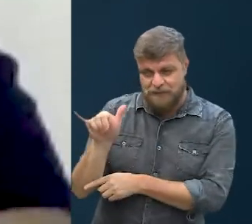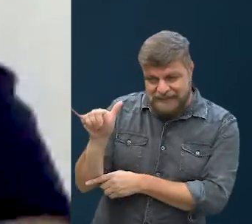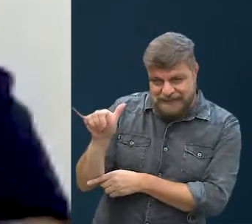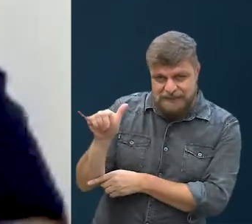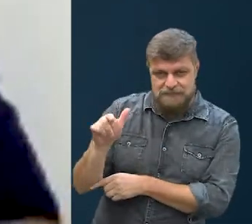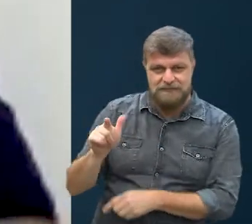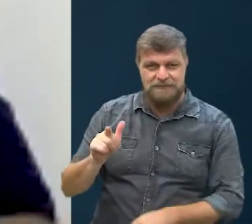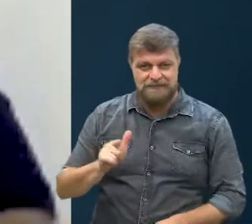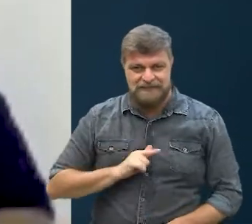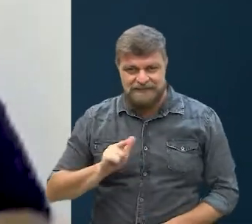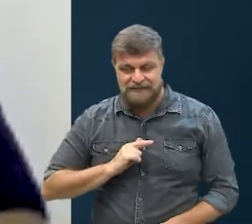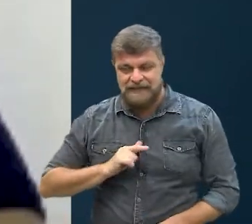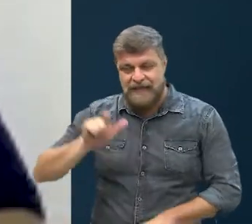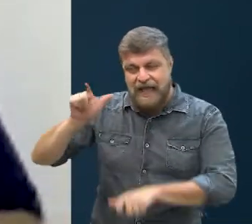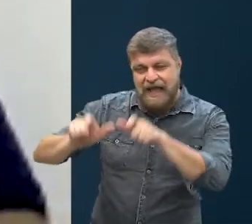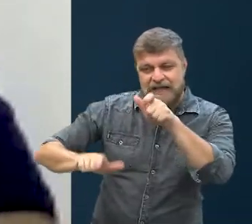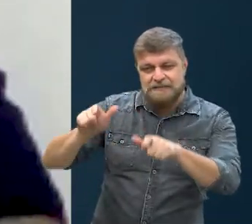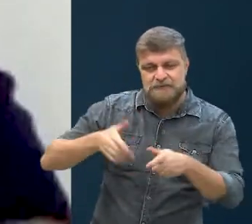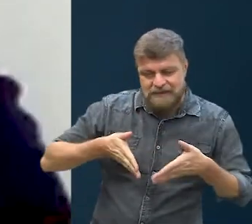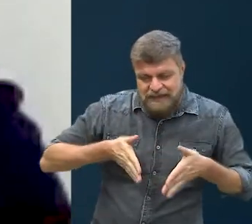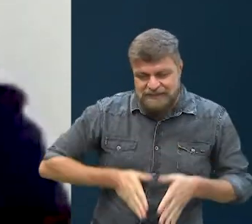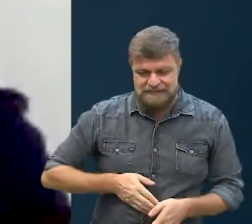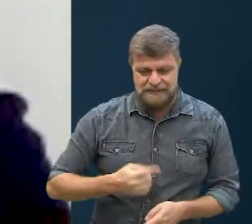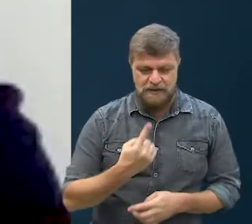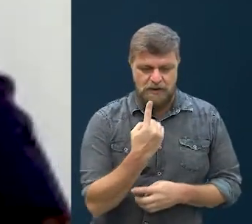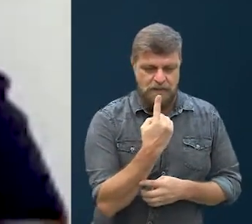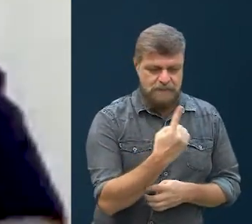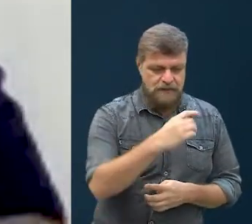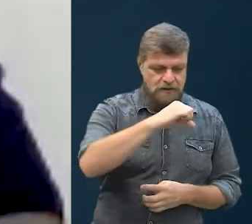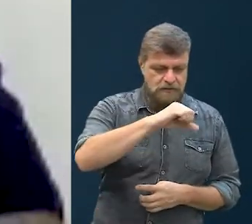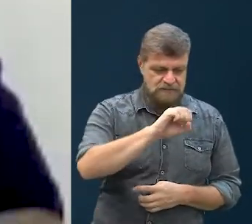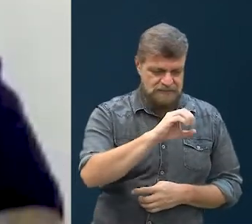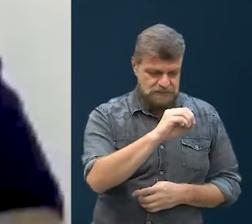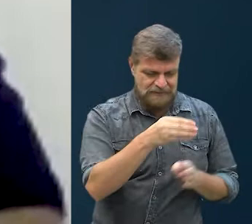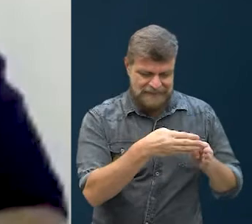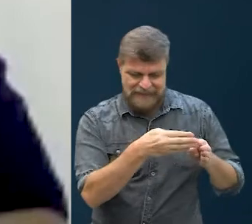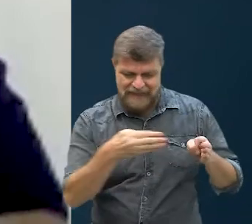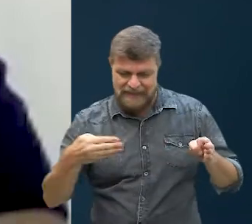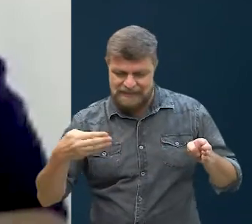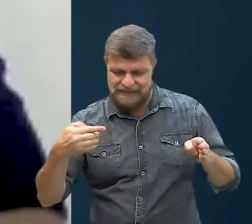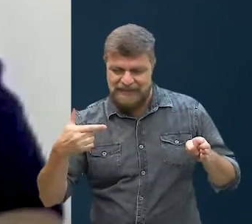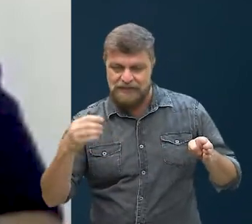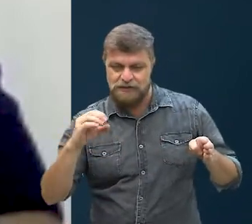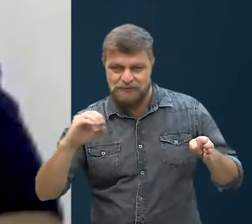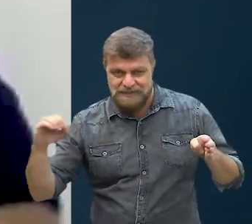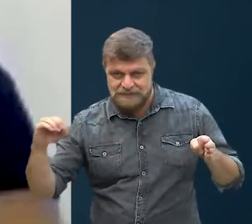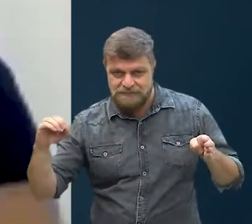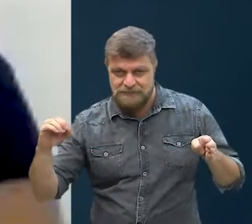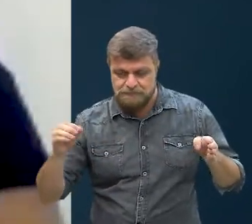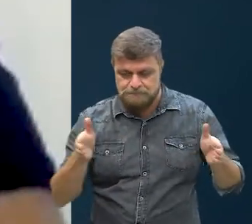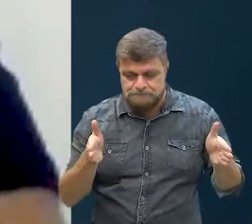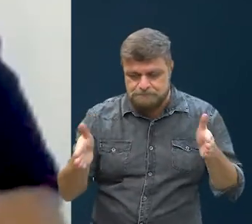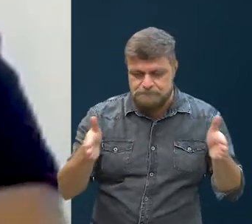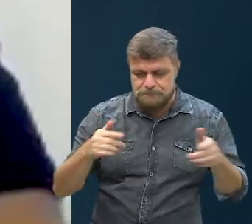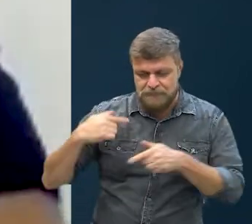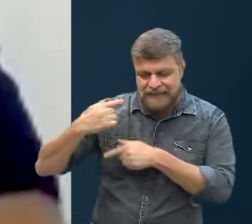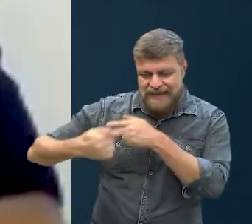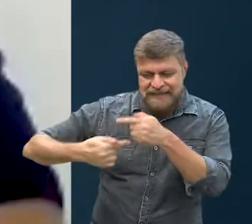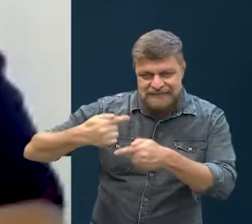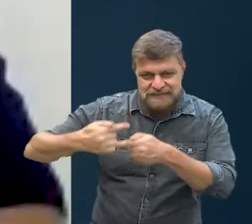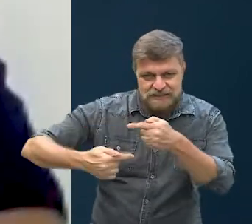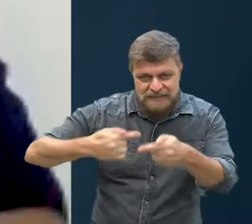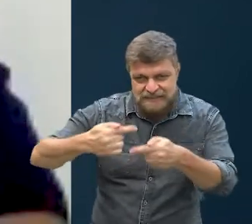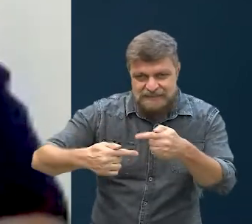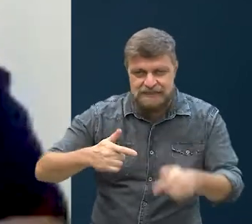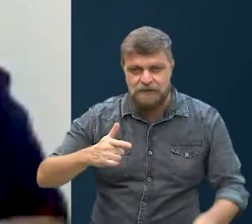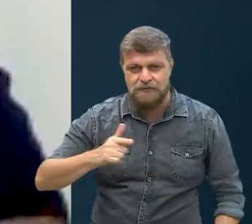daqueles millennials nascidos entre 1980 e o ano 2000, são